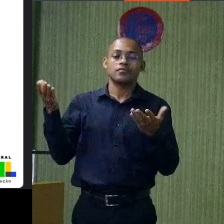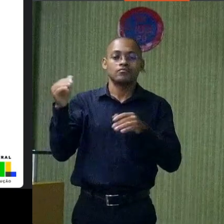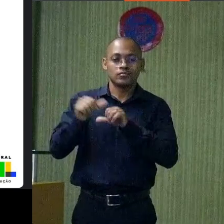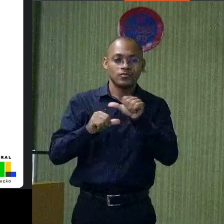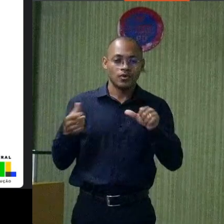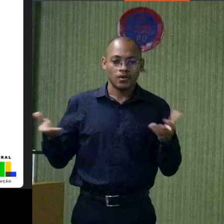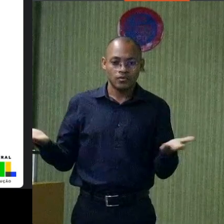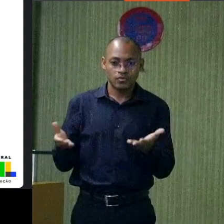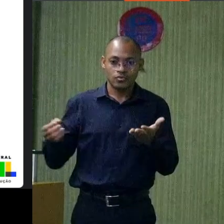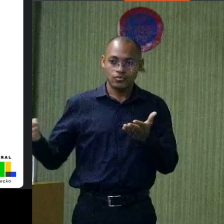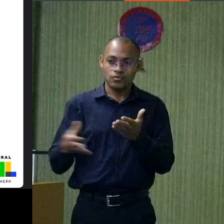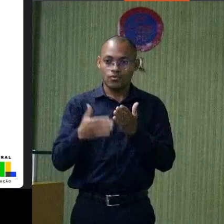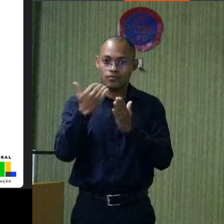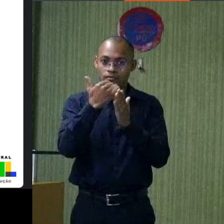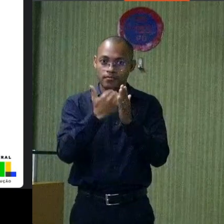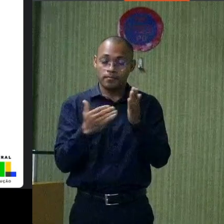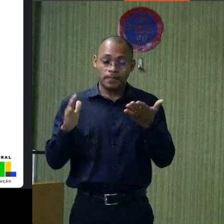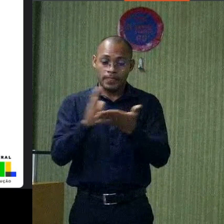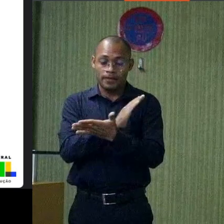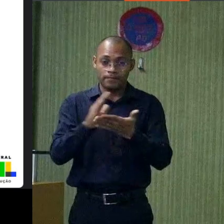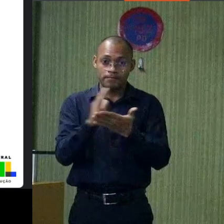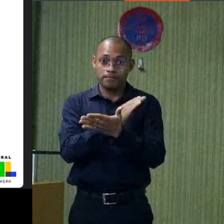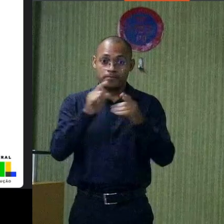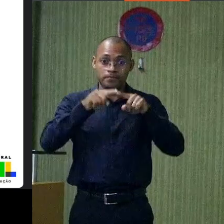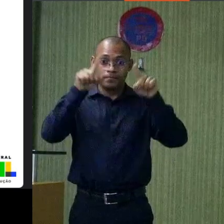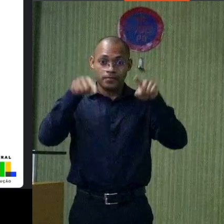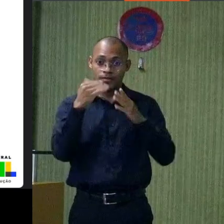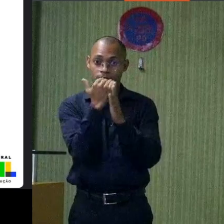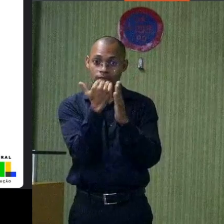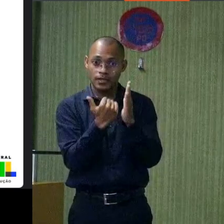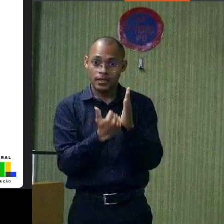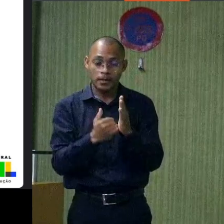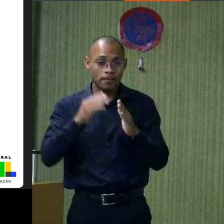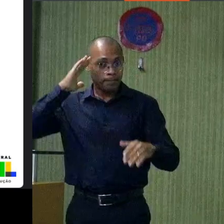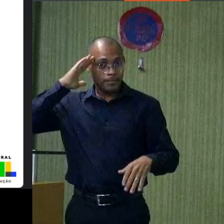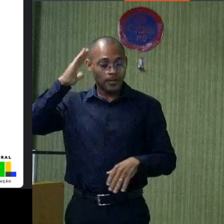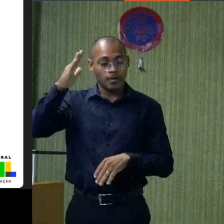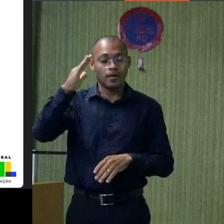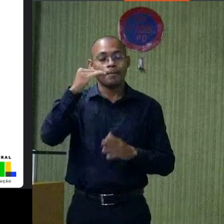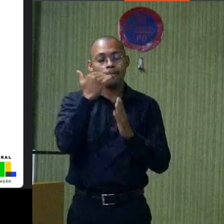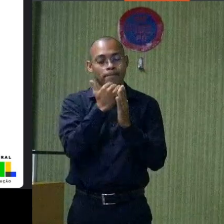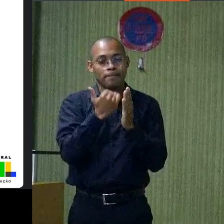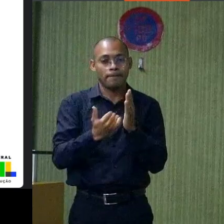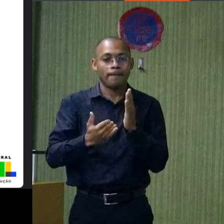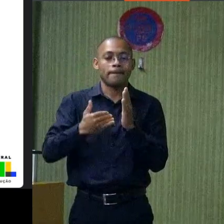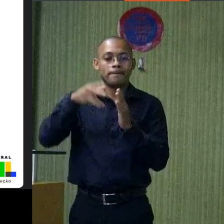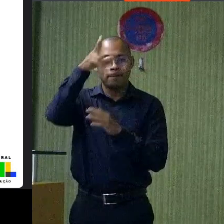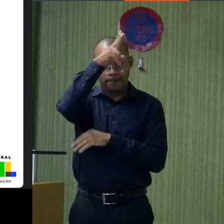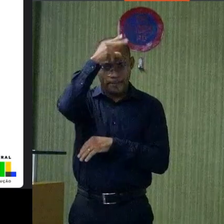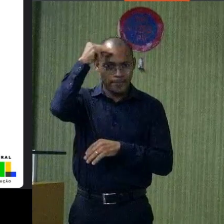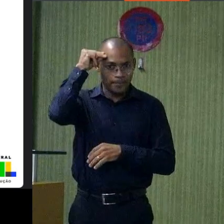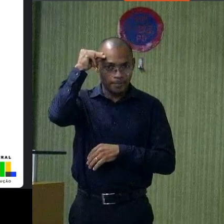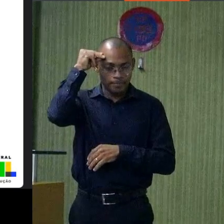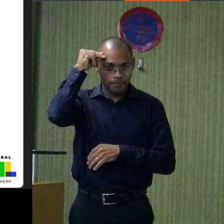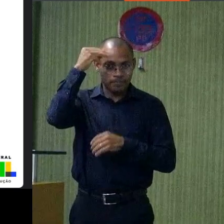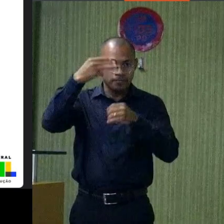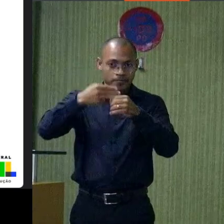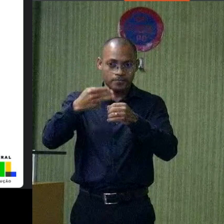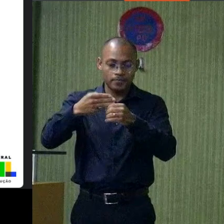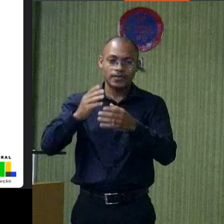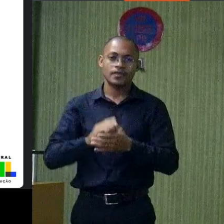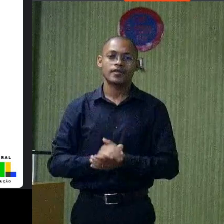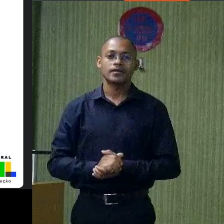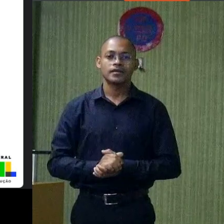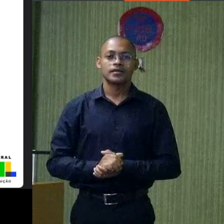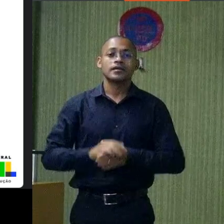elaboração de alguns planos principalmente planos municipais né Eh o Ministério da Educação Também apresentará uma